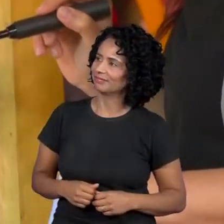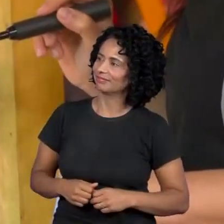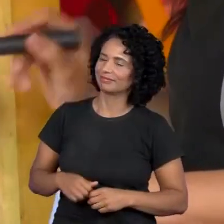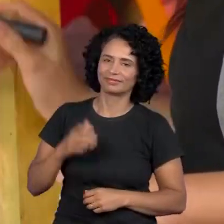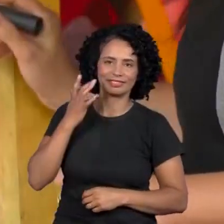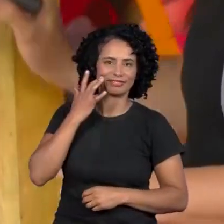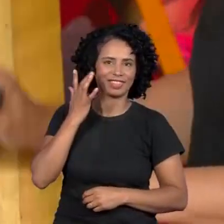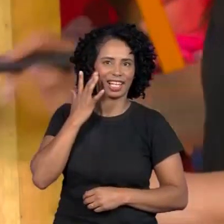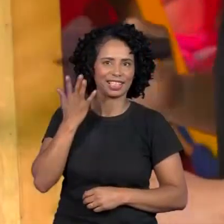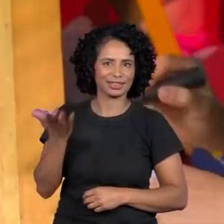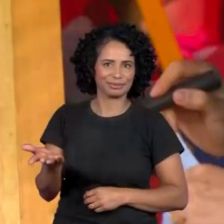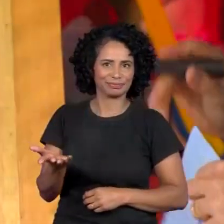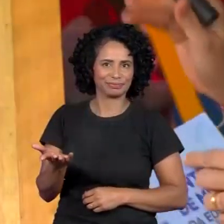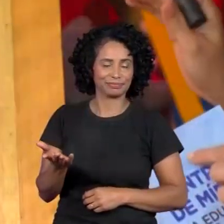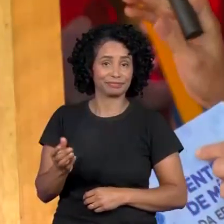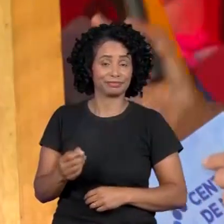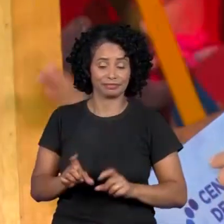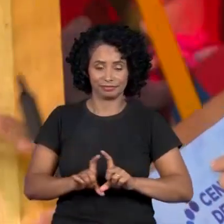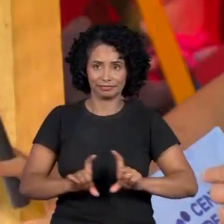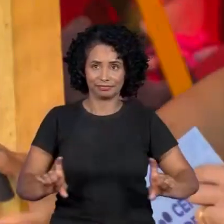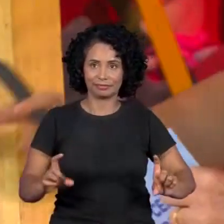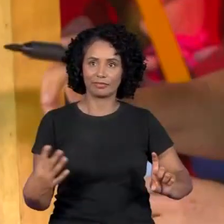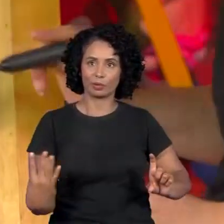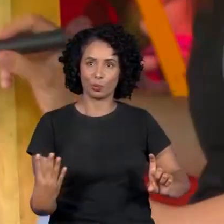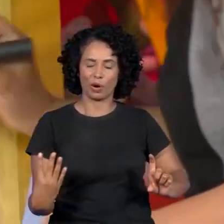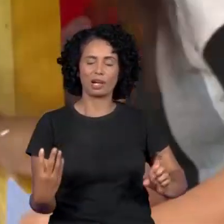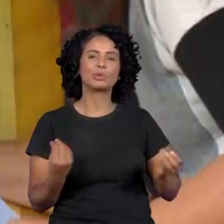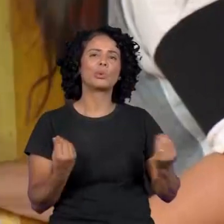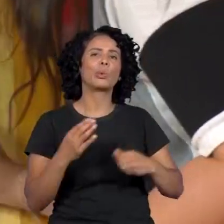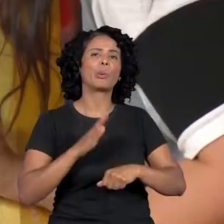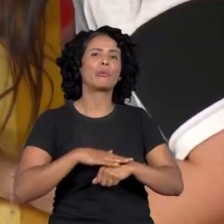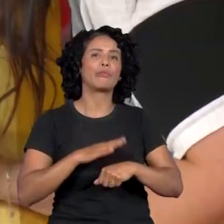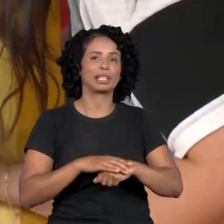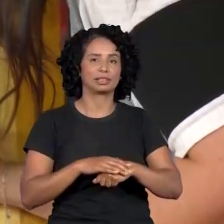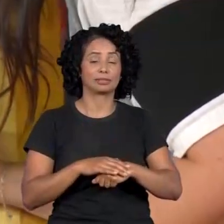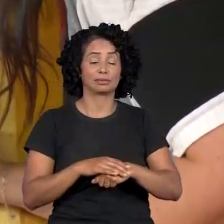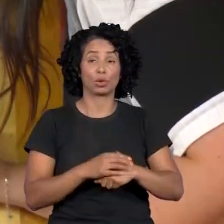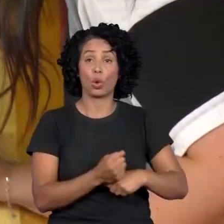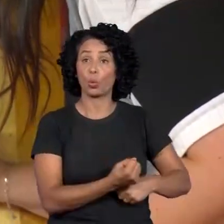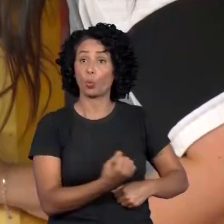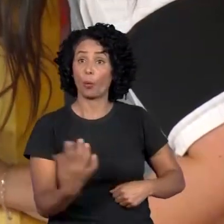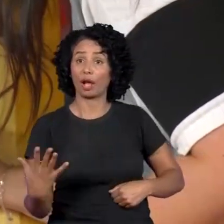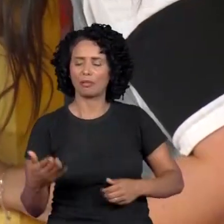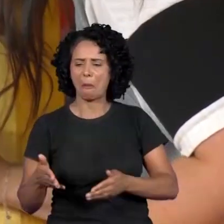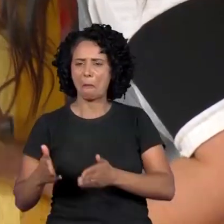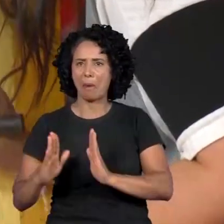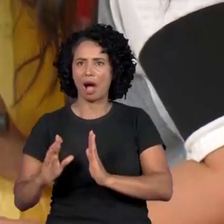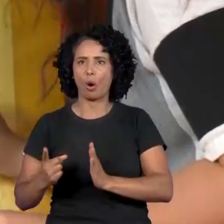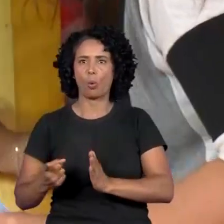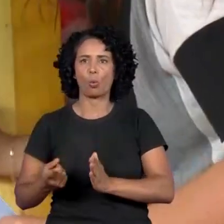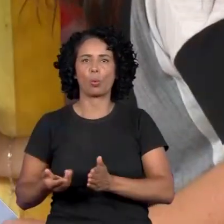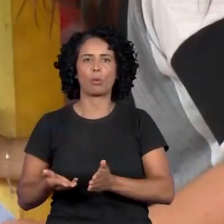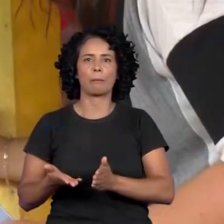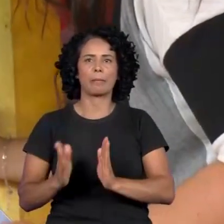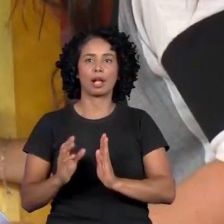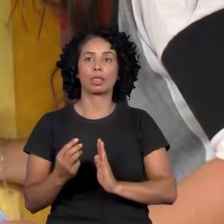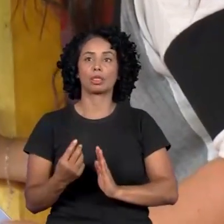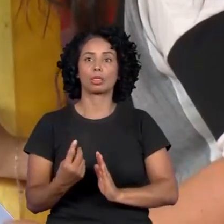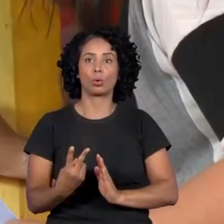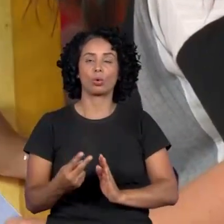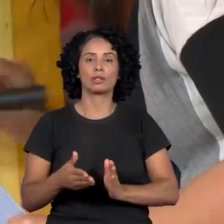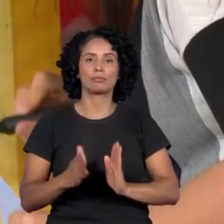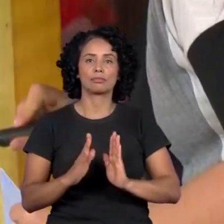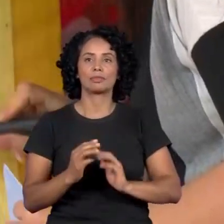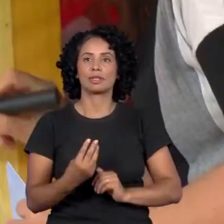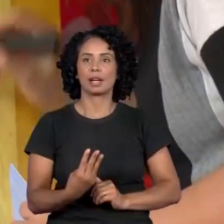gente diz. A quarta tira eu dividi em 8 partes iguais. Então, o meu denominador vai